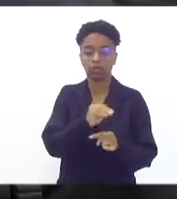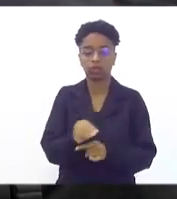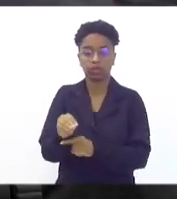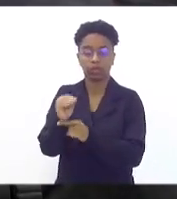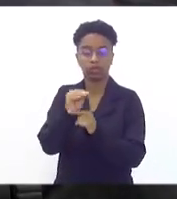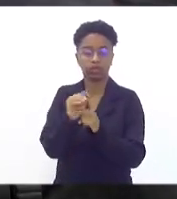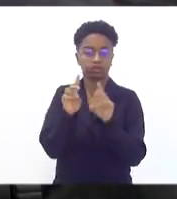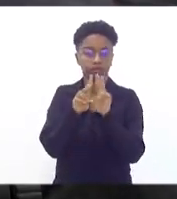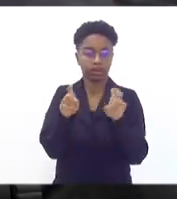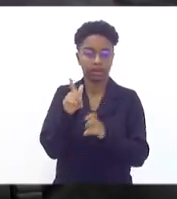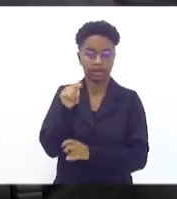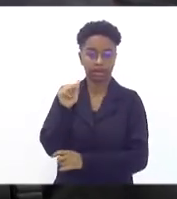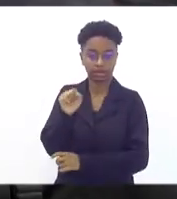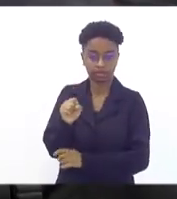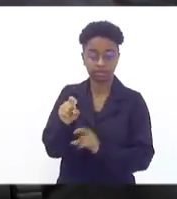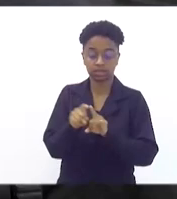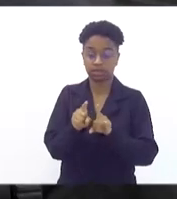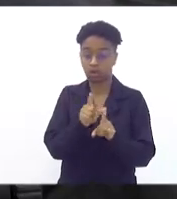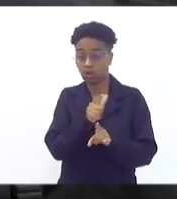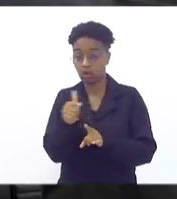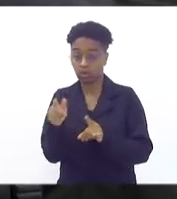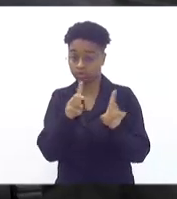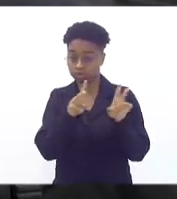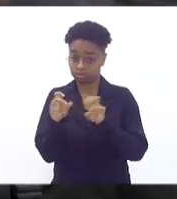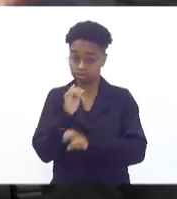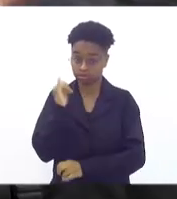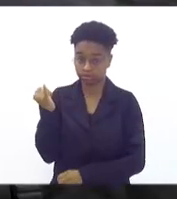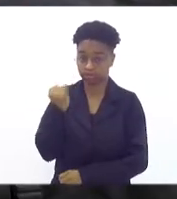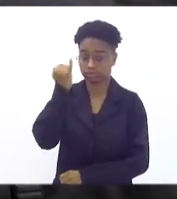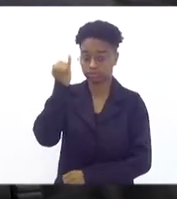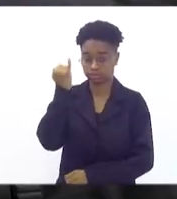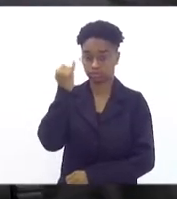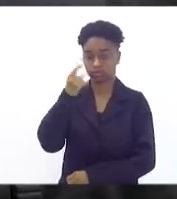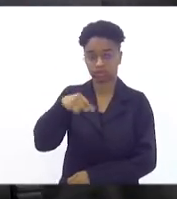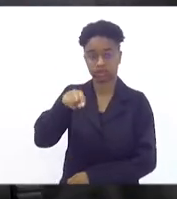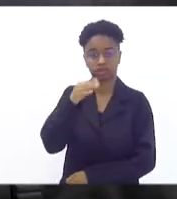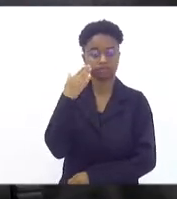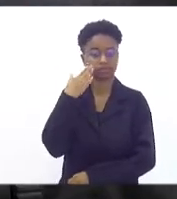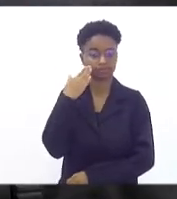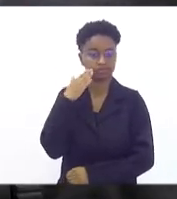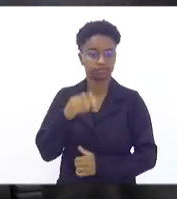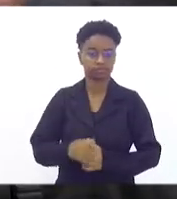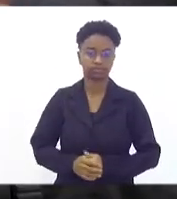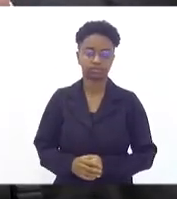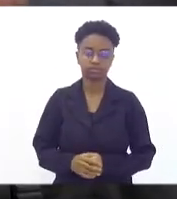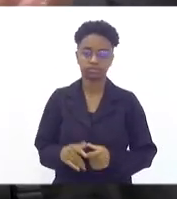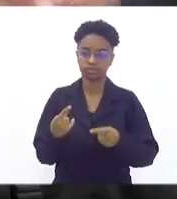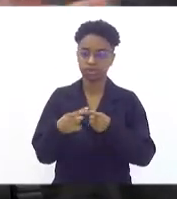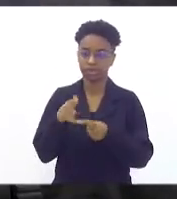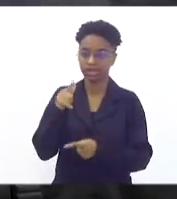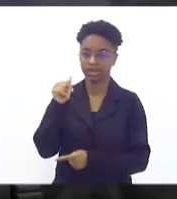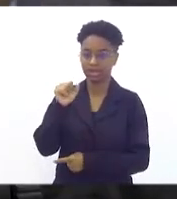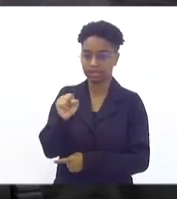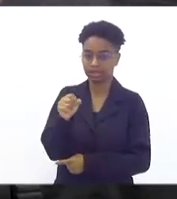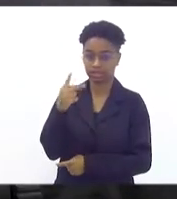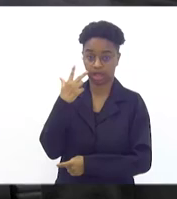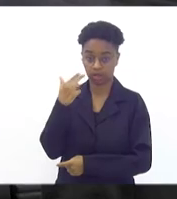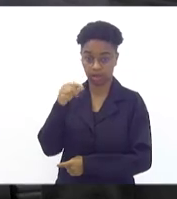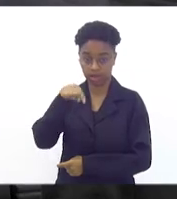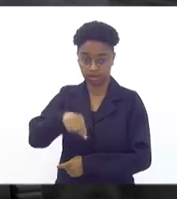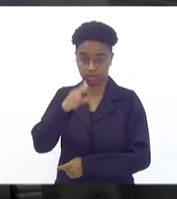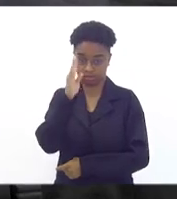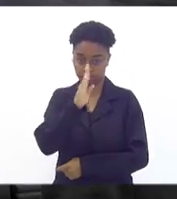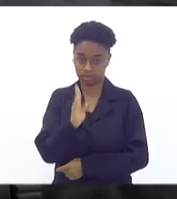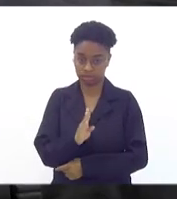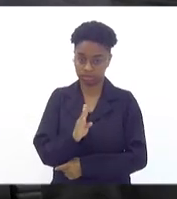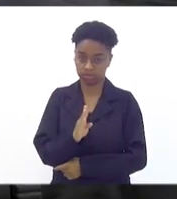gás natural e aí tem um Outro fator que é muito importante aqui para o senhor saibam o gás natural no Brasil